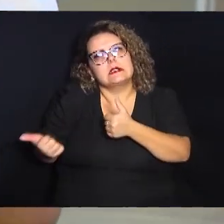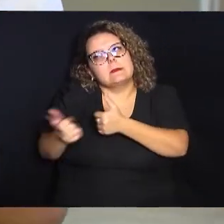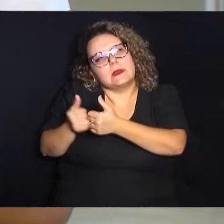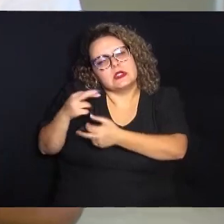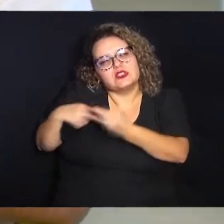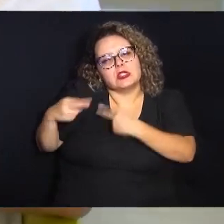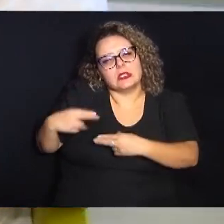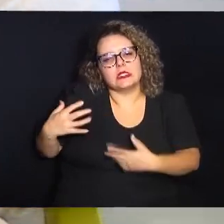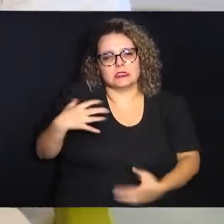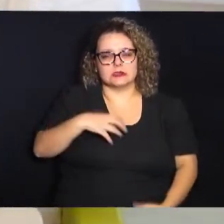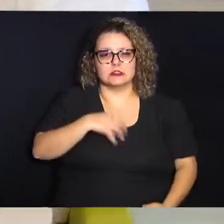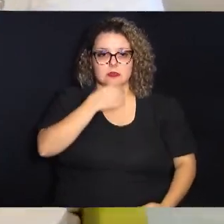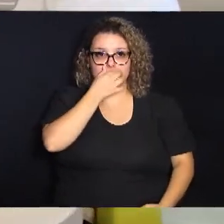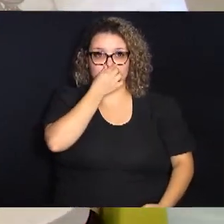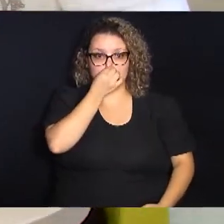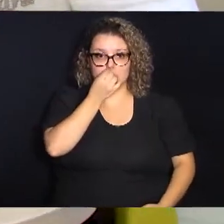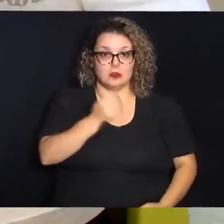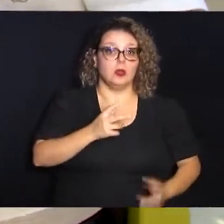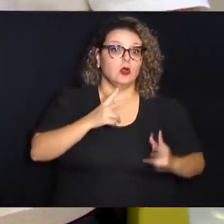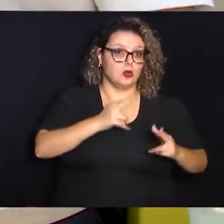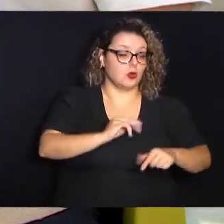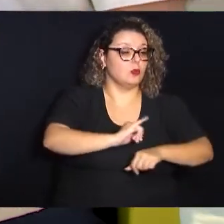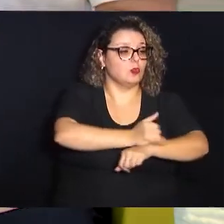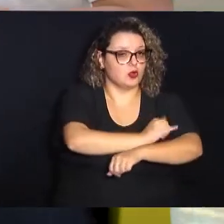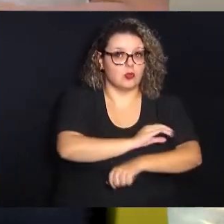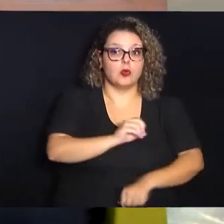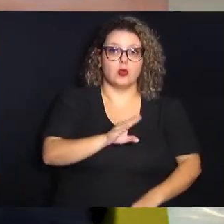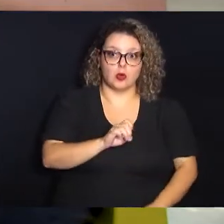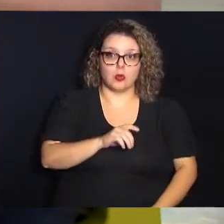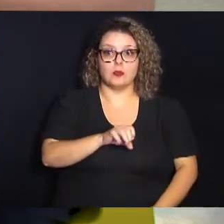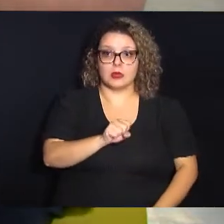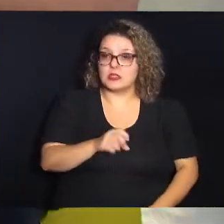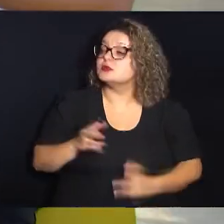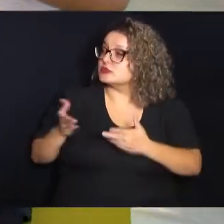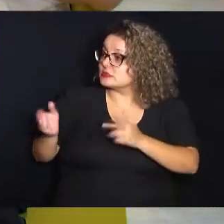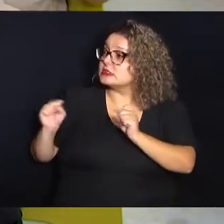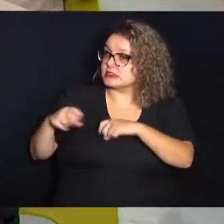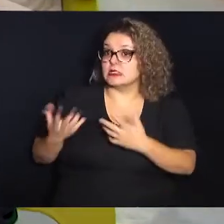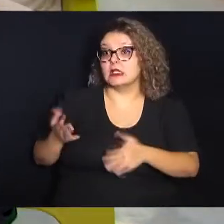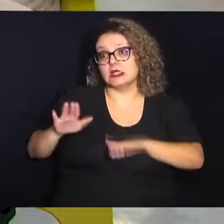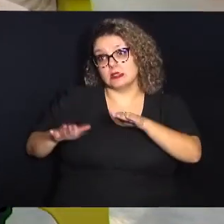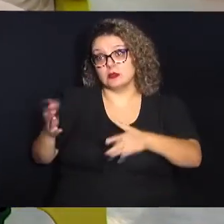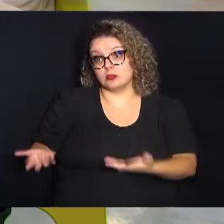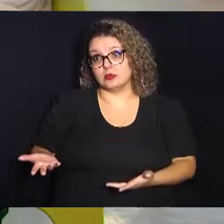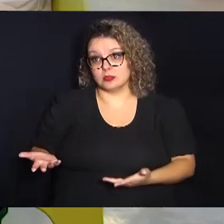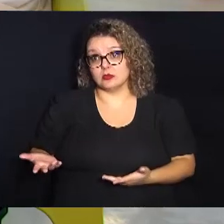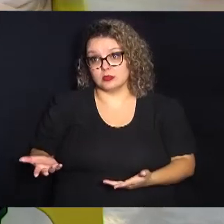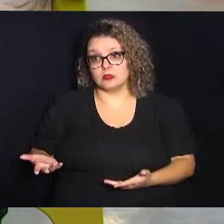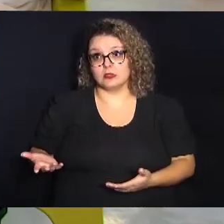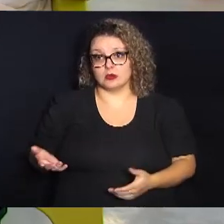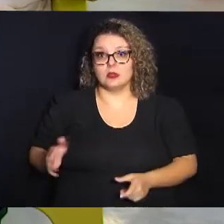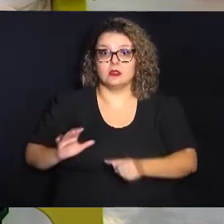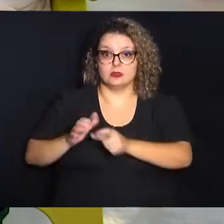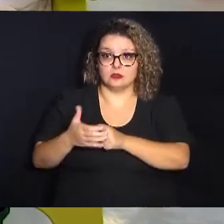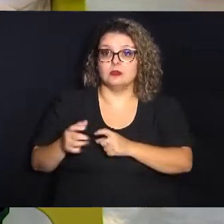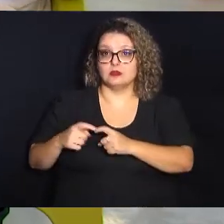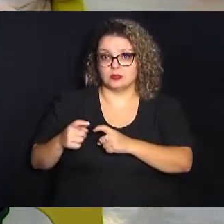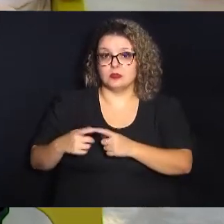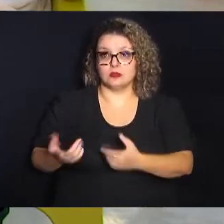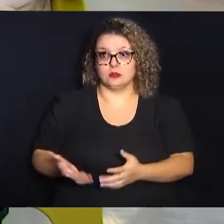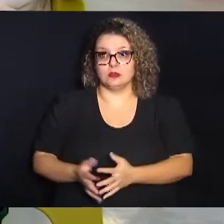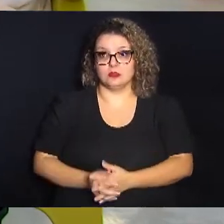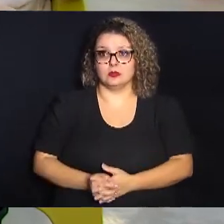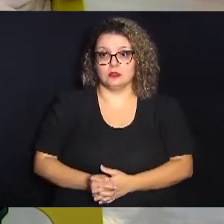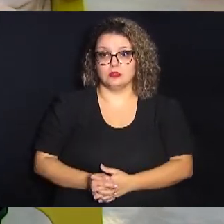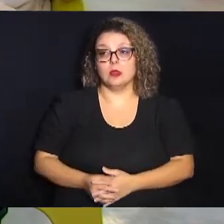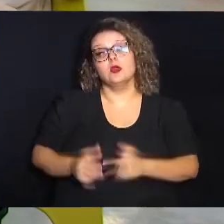de sentido. Como o gordo e obeso, né? Que você o gordo citou. e obeso, nesse caso, dependendo. No termo Esse médico, seria o tem perfeito.